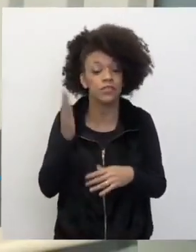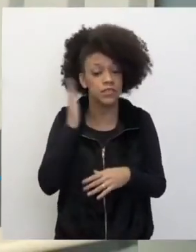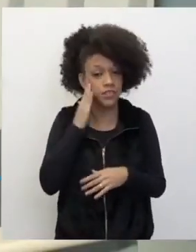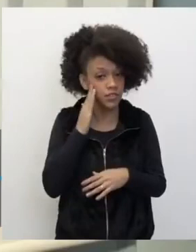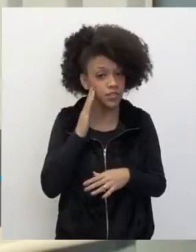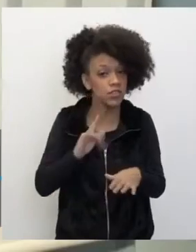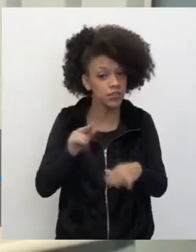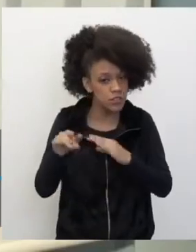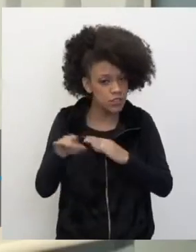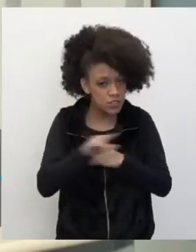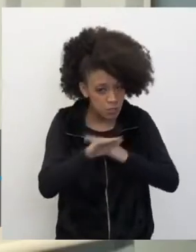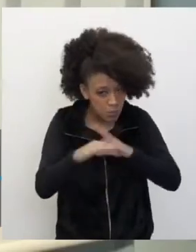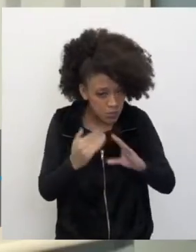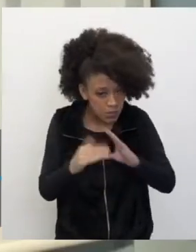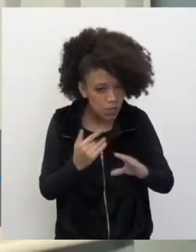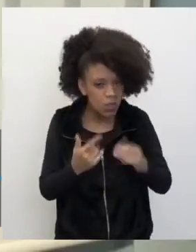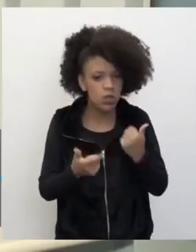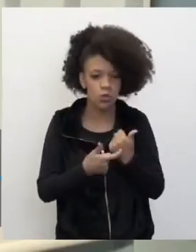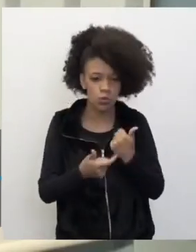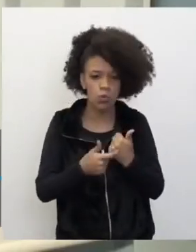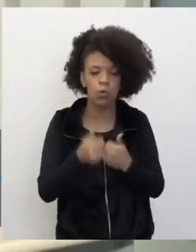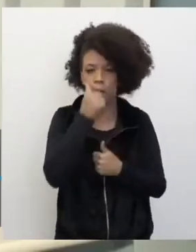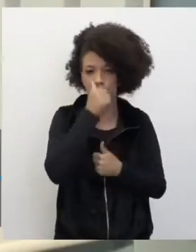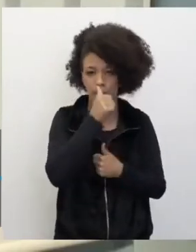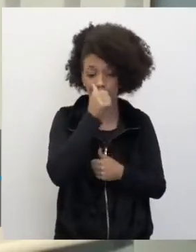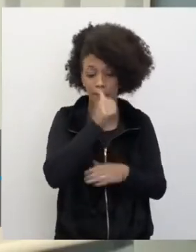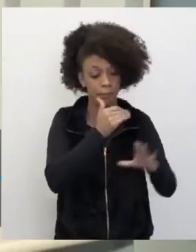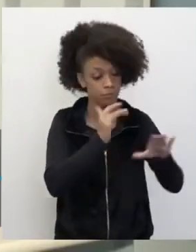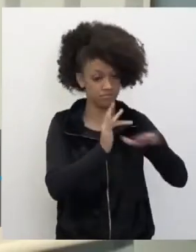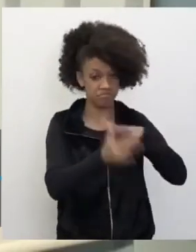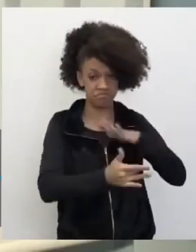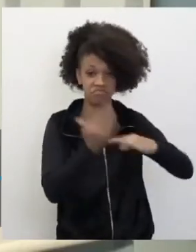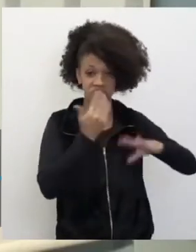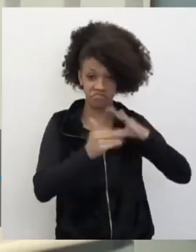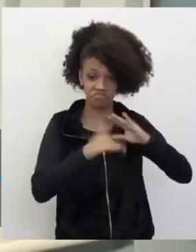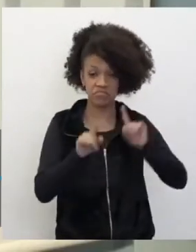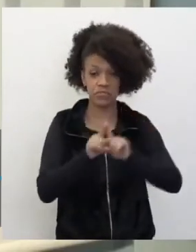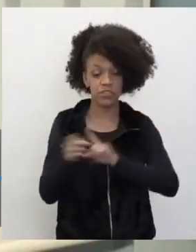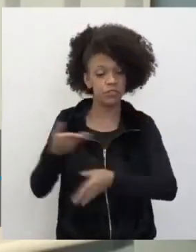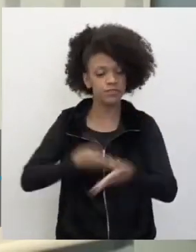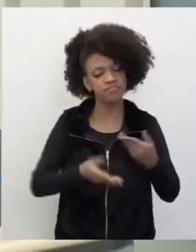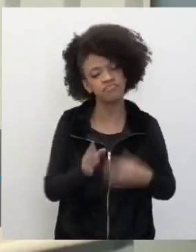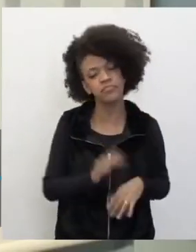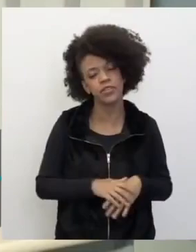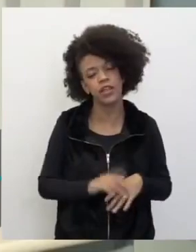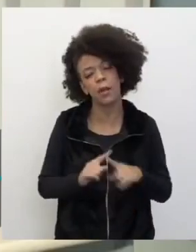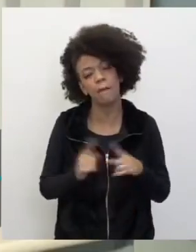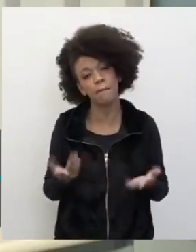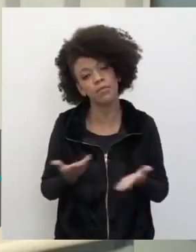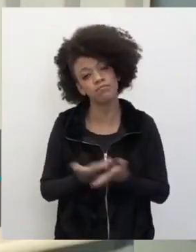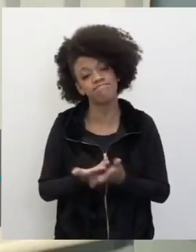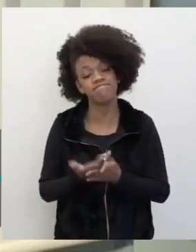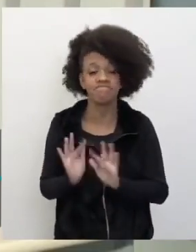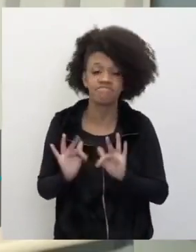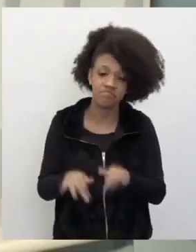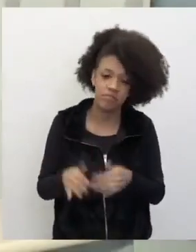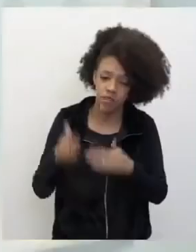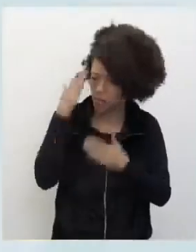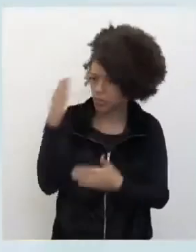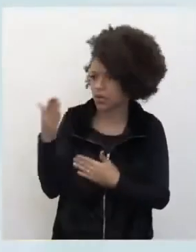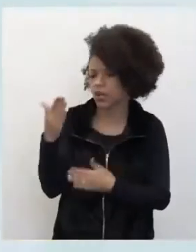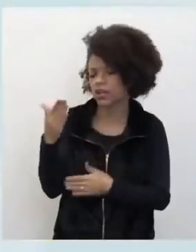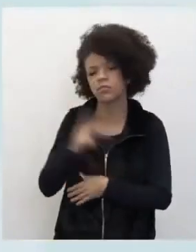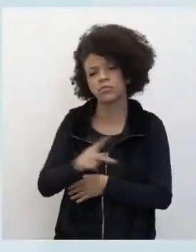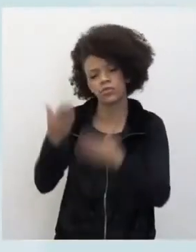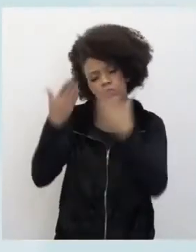vez que vocês me mandam, eu vou lá, eu curto, dou um like. E, turma, nossa aula chegou ao fim, queria agradecer a participação do professor Jonas. Professor Jonas,